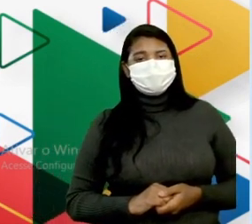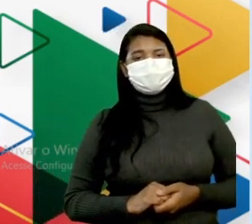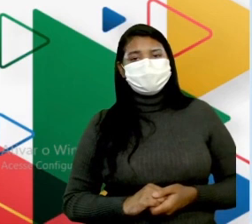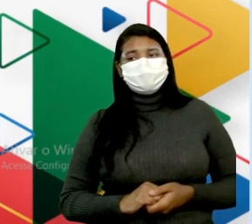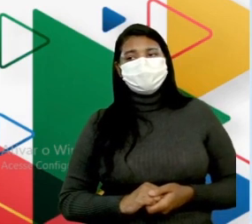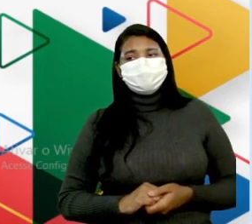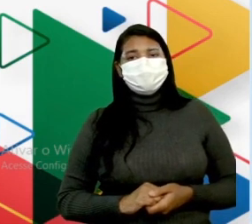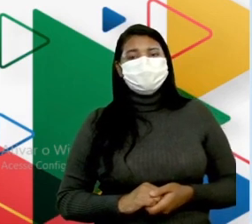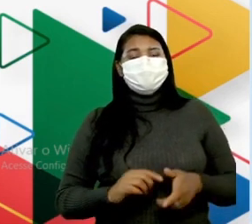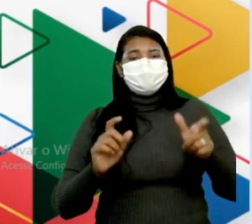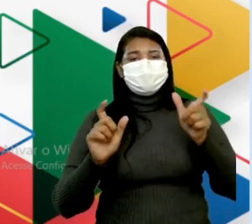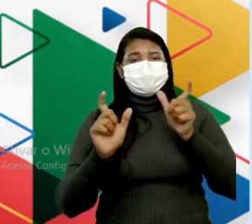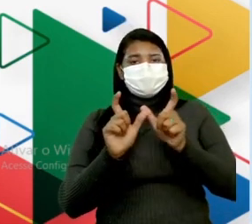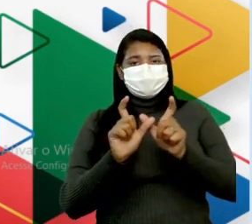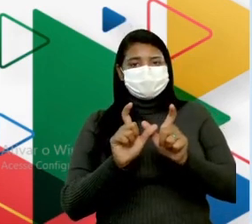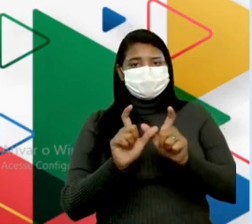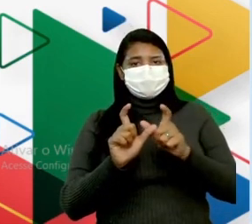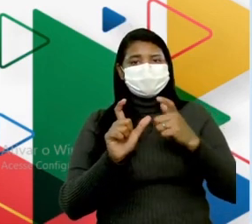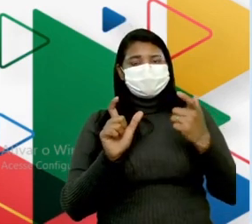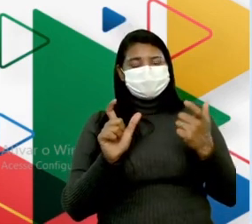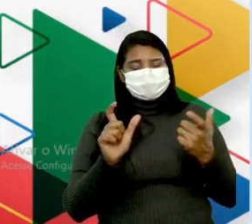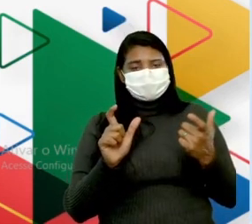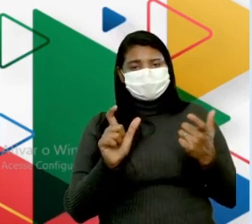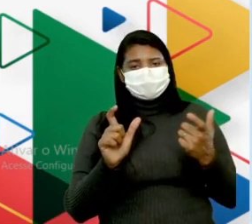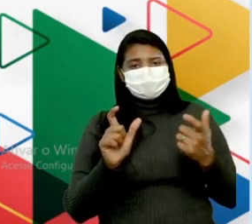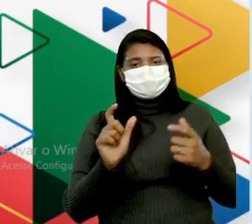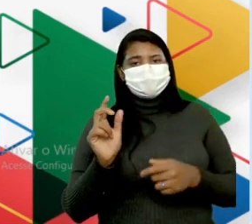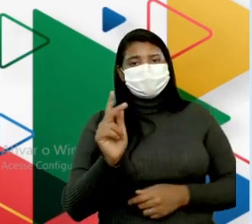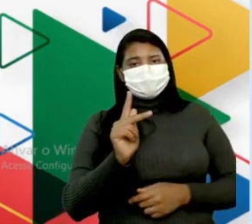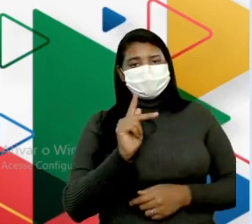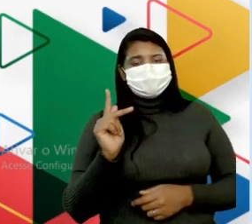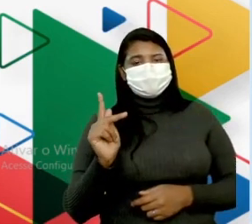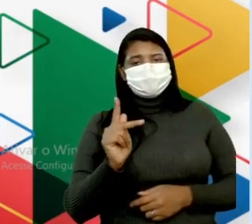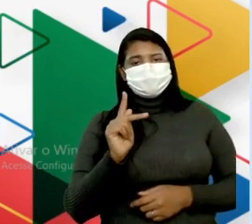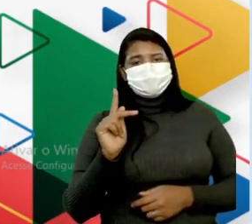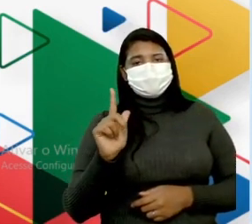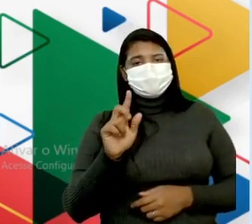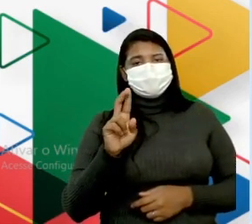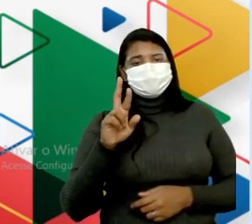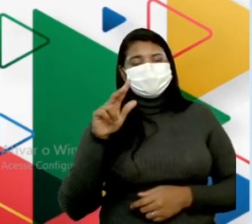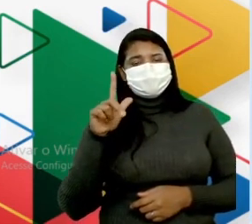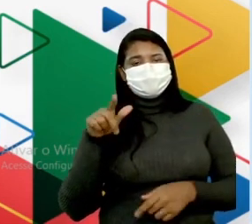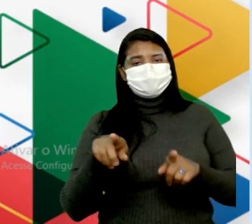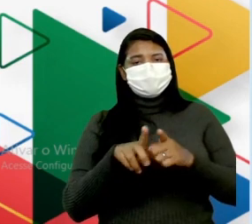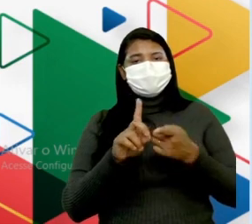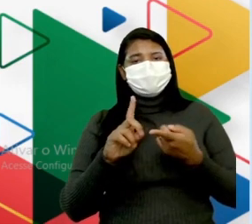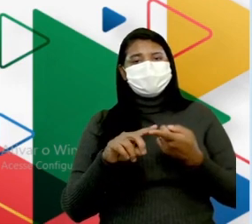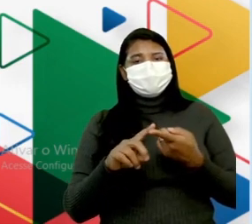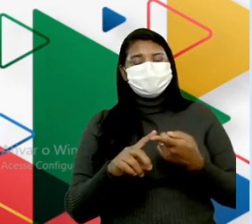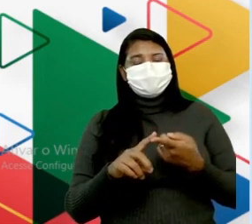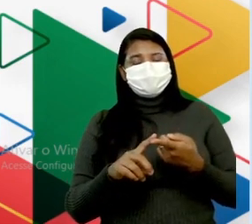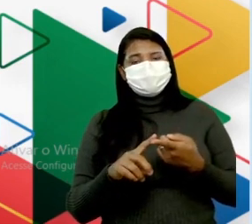Para singular, was. Para plural, were. Negative,